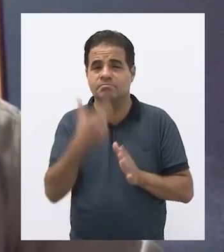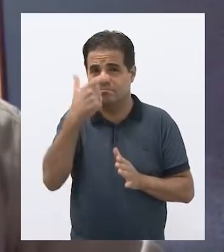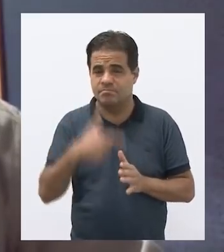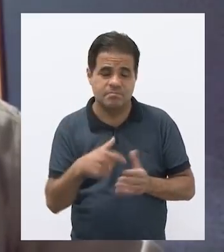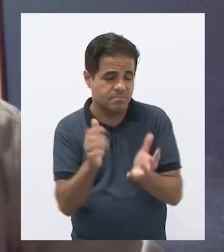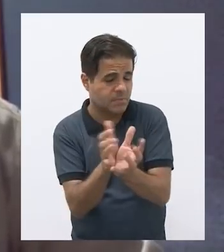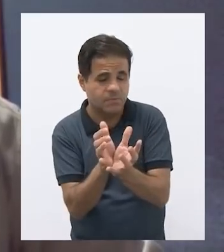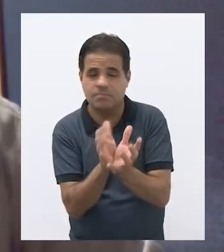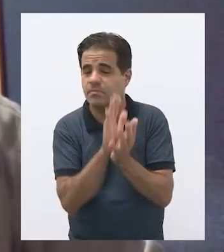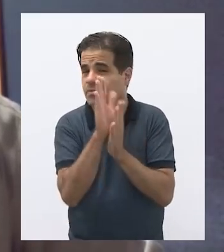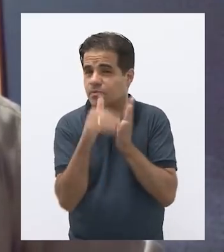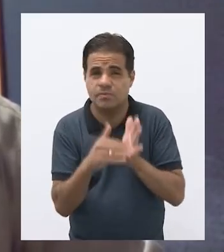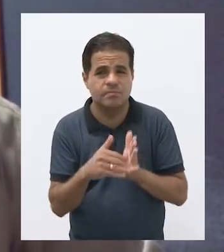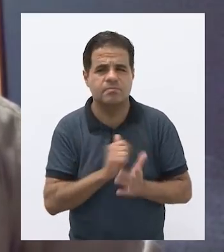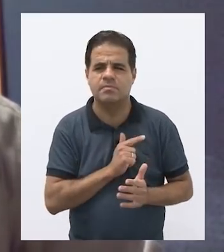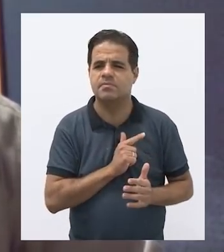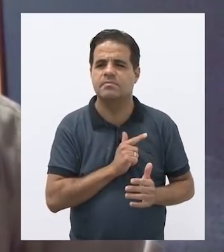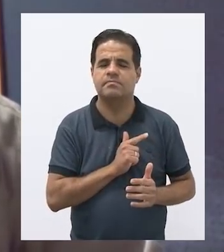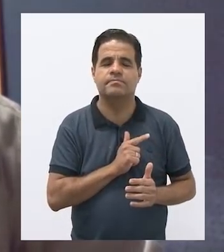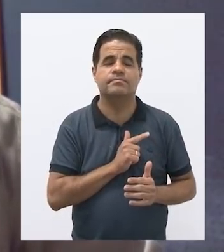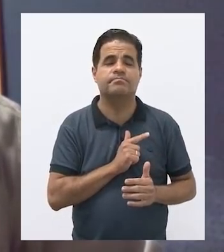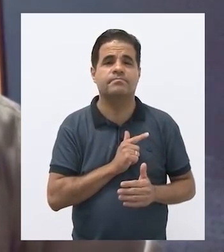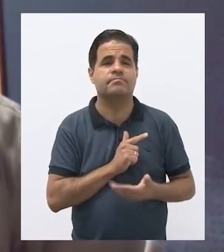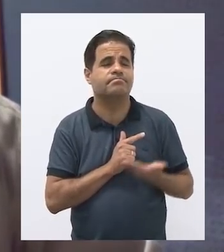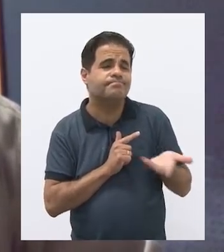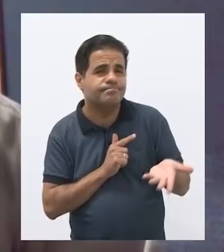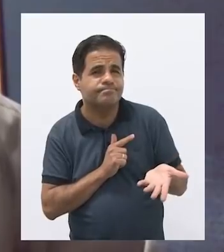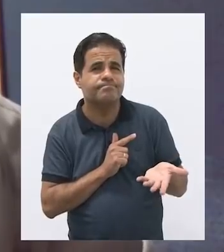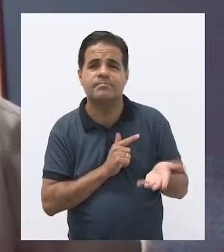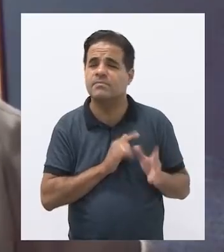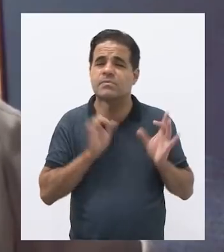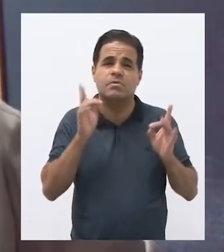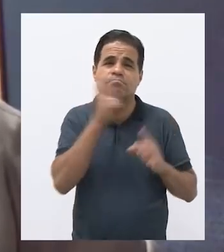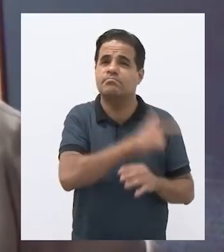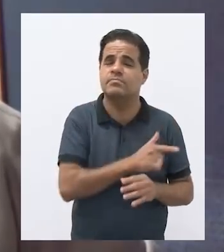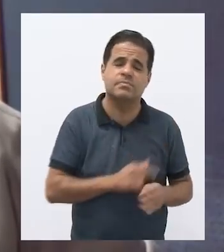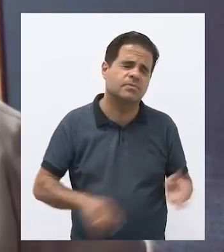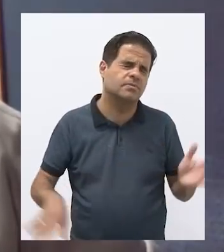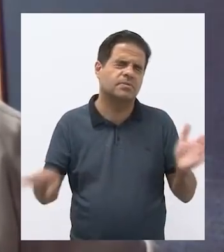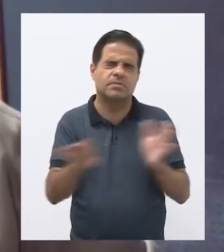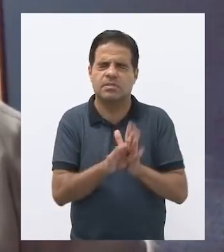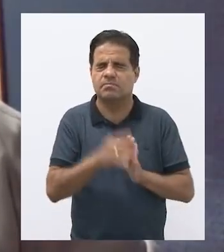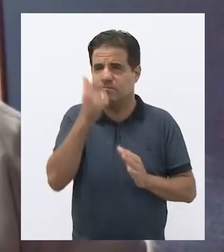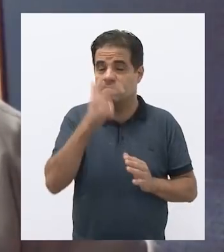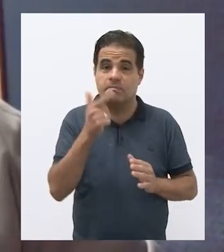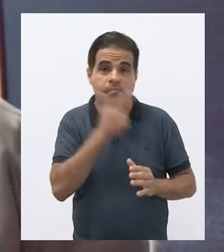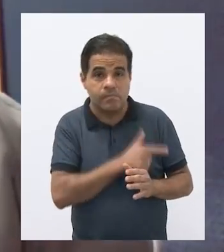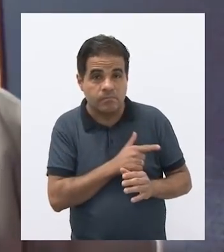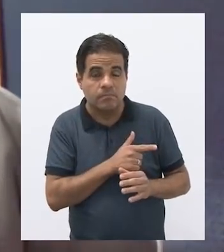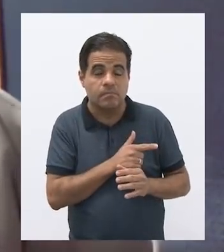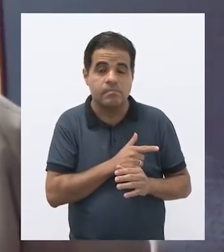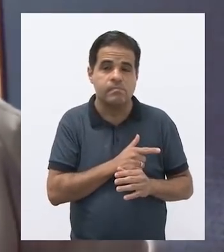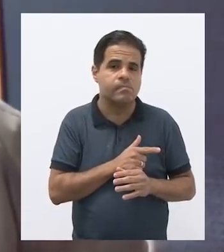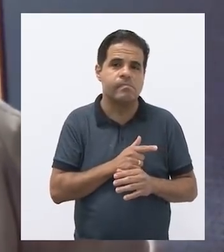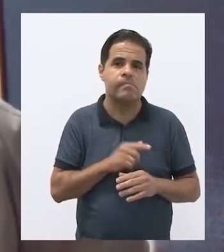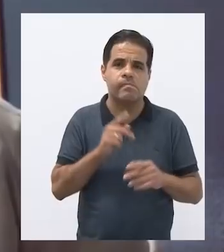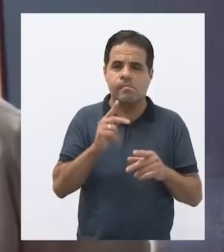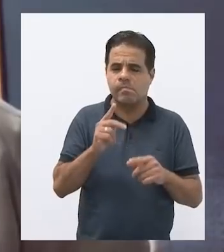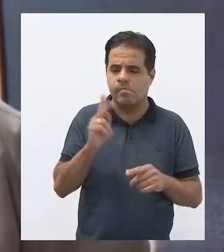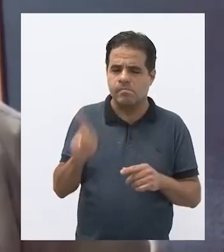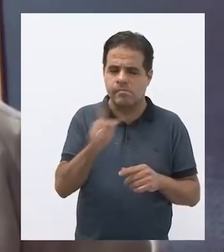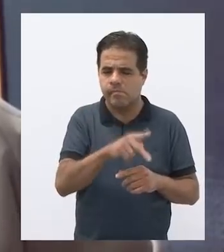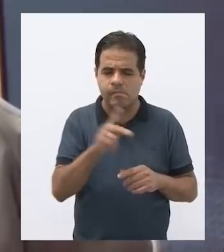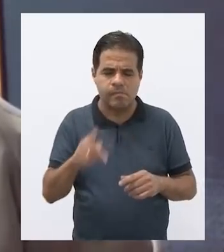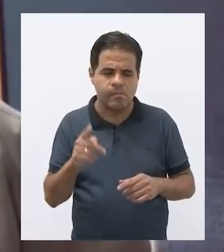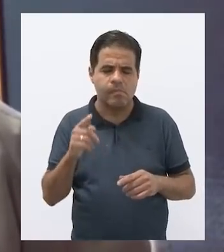minha turma. E que só conseguimos chegar onde chegamos não porque o professor entendeu